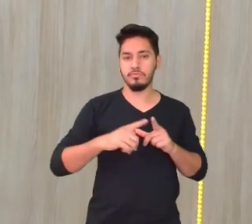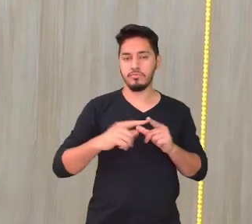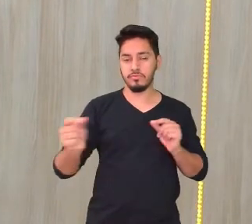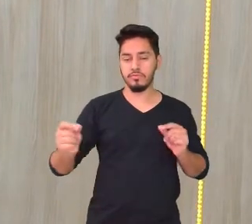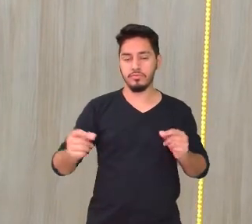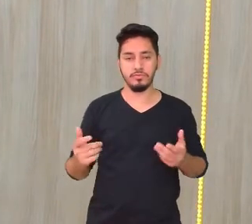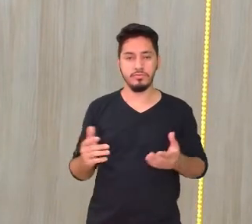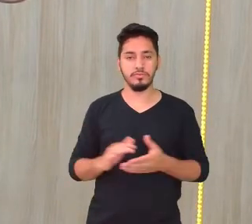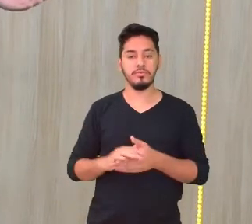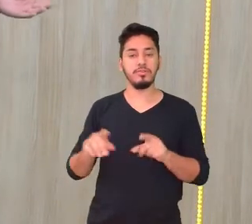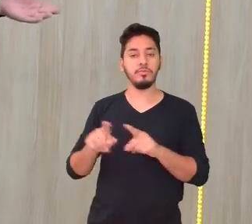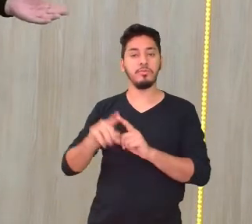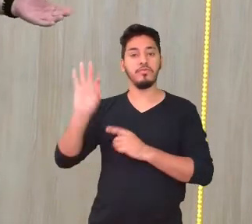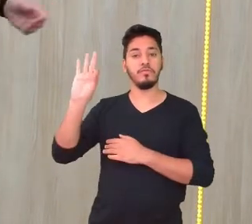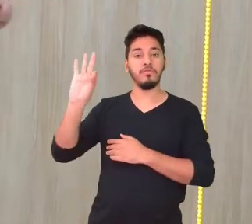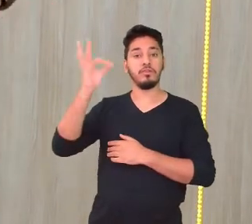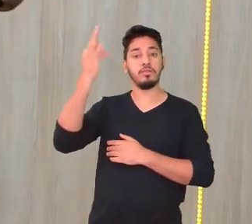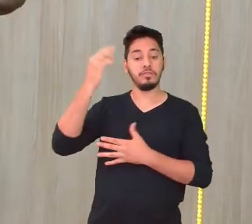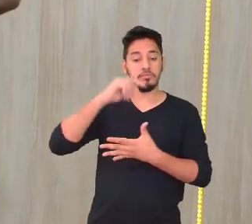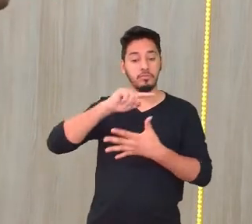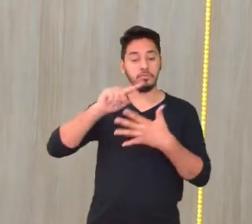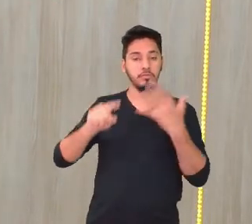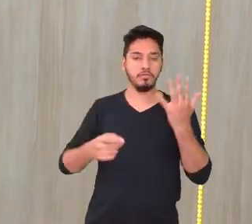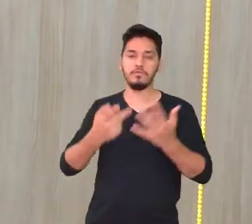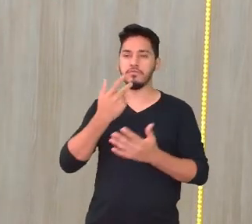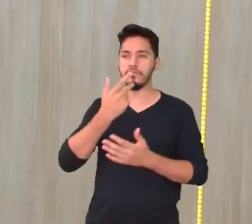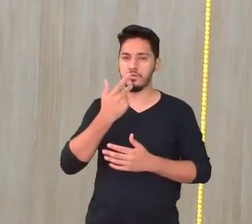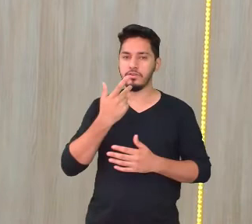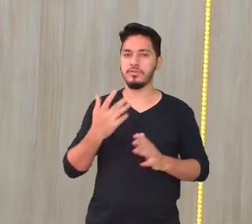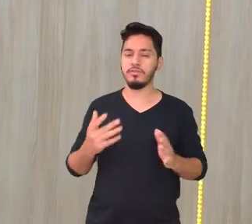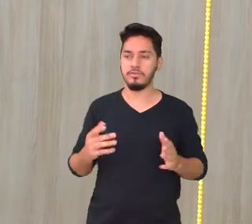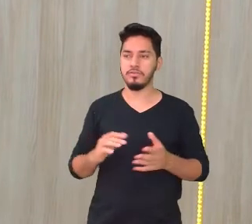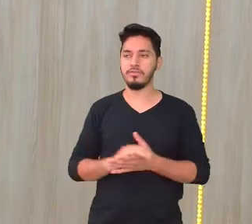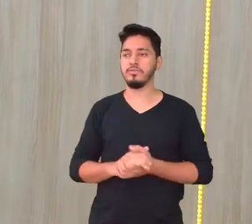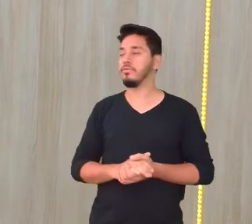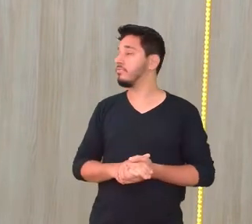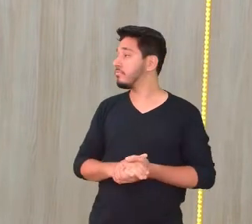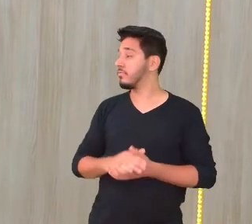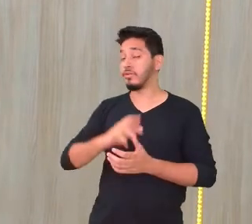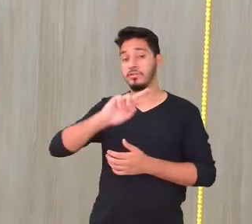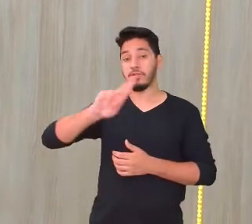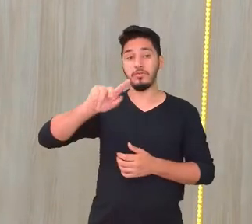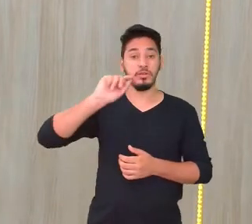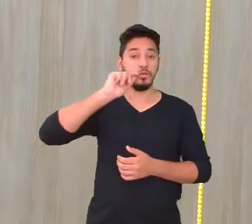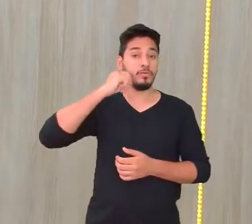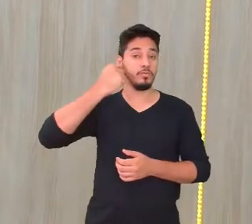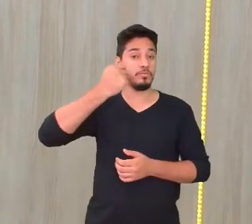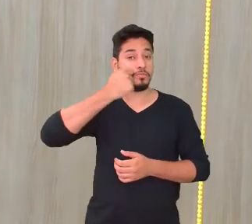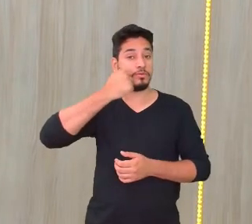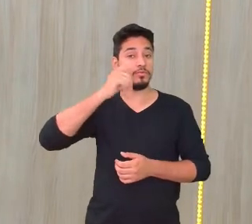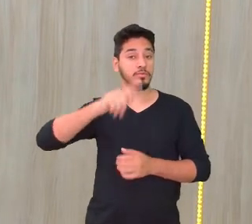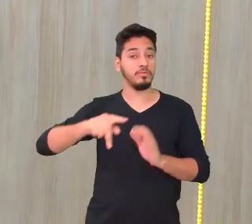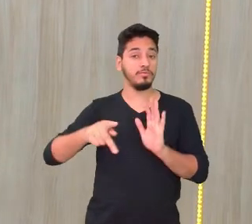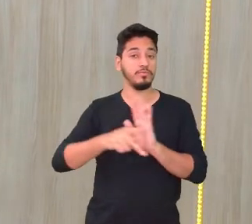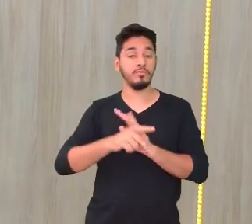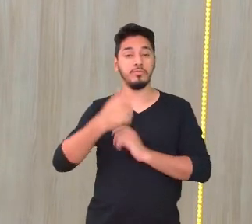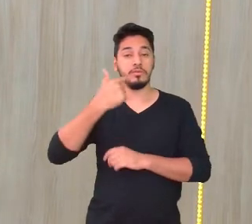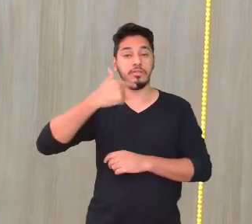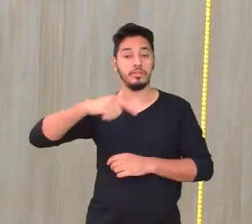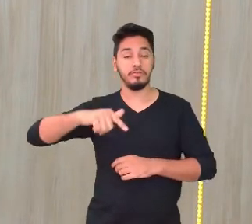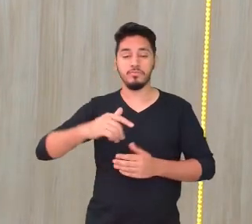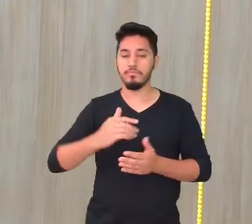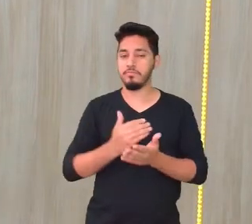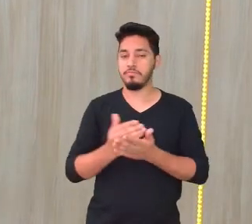um francês assim de quebra. Francesinho, que não é o pão, é o idioma. Então vamos embora, gente. Vamos